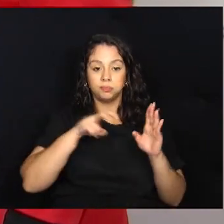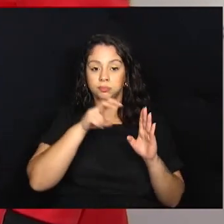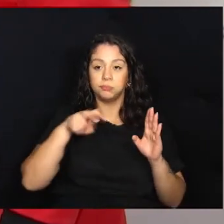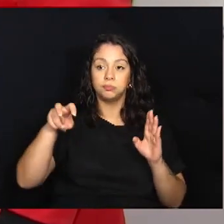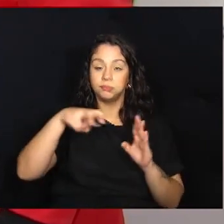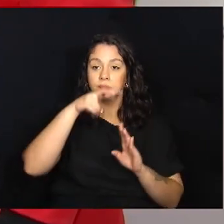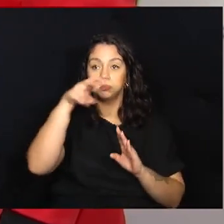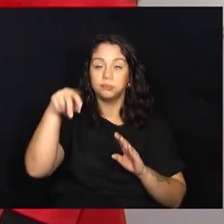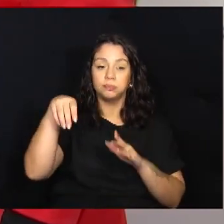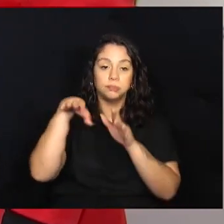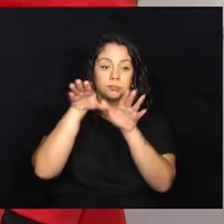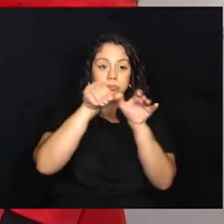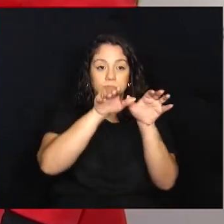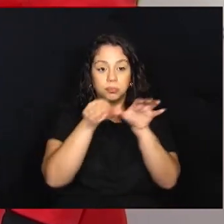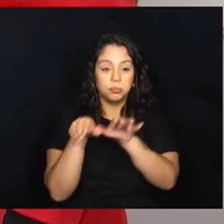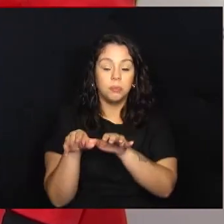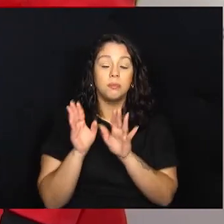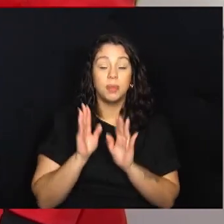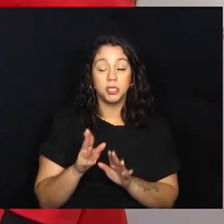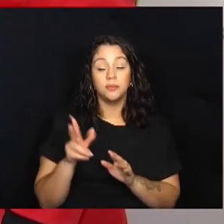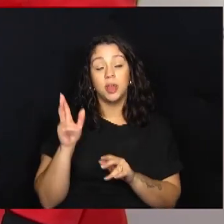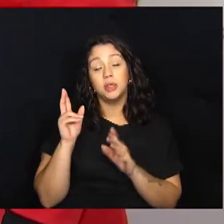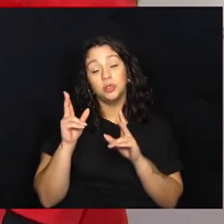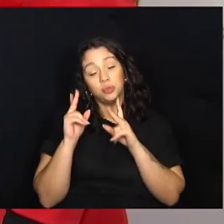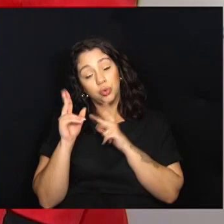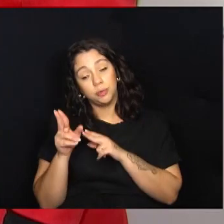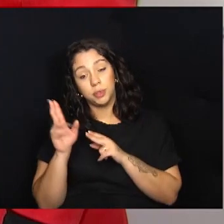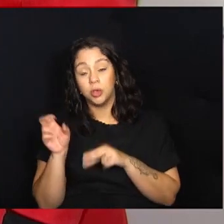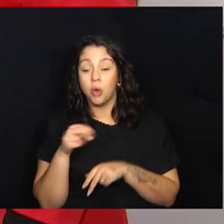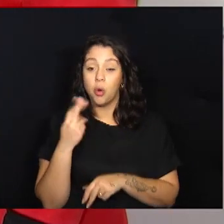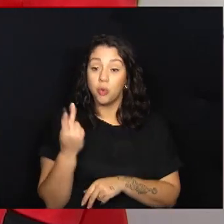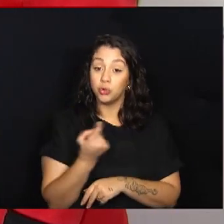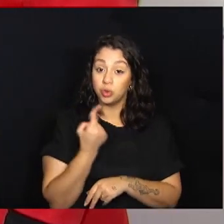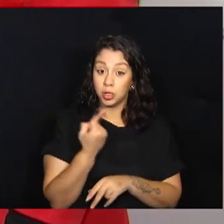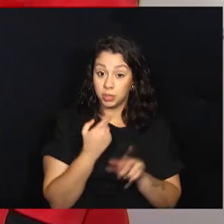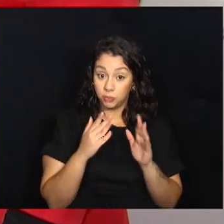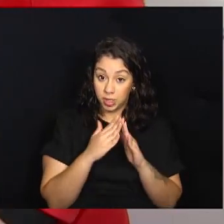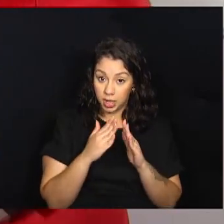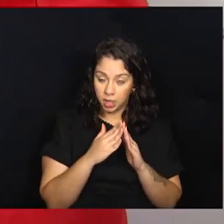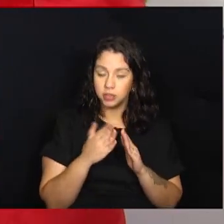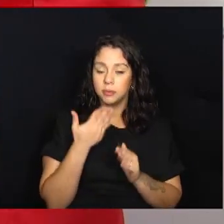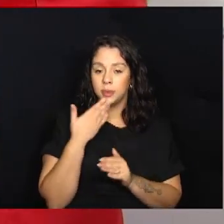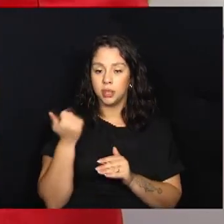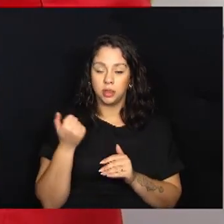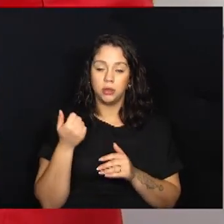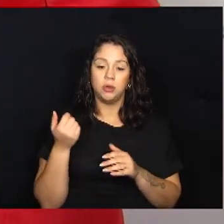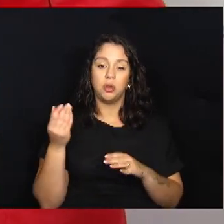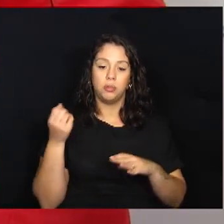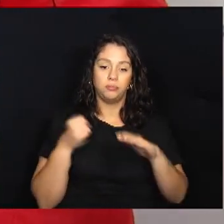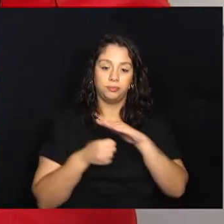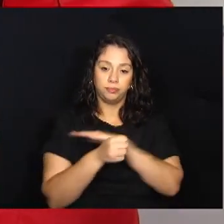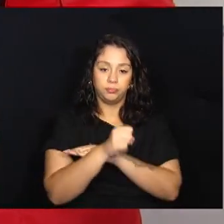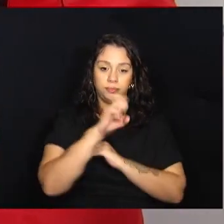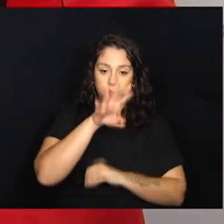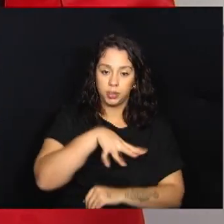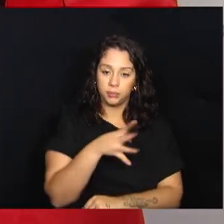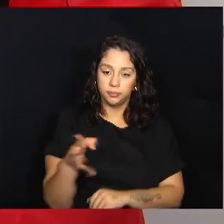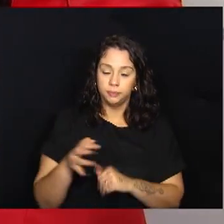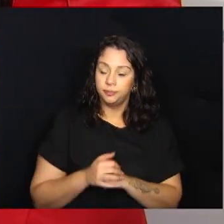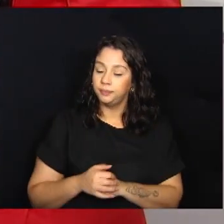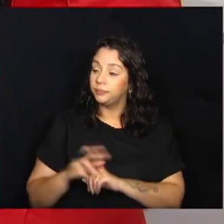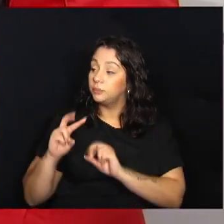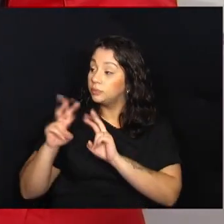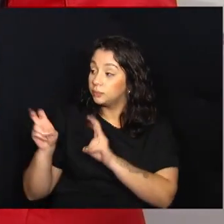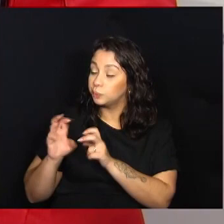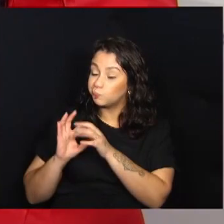vai dormir ou vai ficar sozinho em casa, o mais interessante é deixar ele no viveiro ou na gaiola dele. Morgana, com relação à soltura, tem